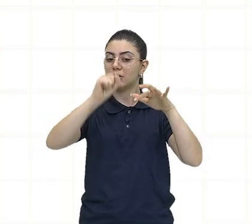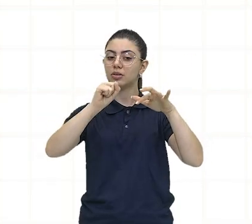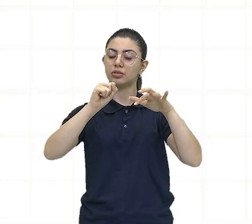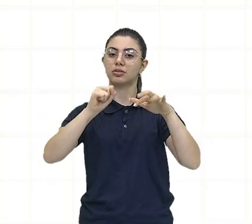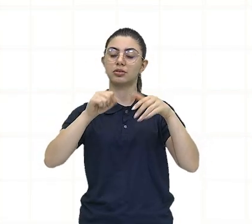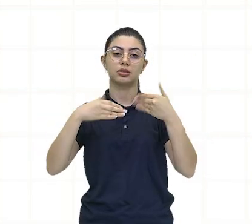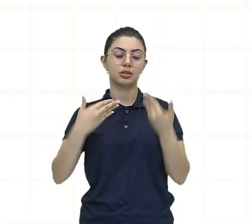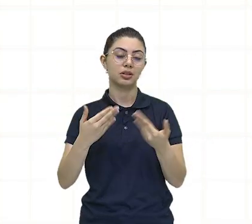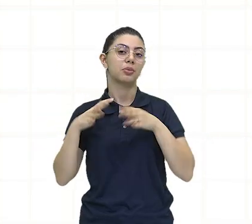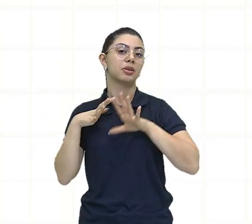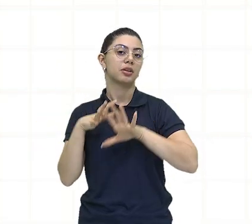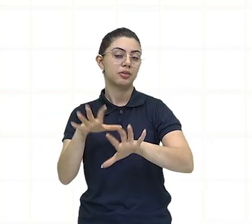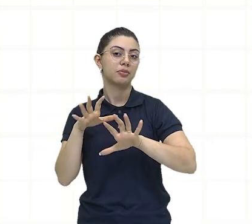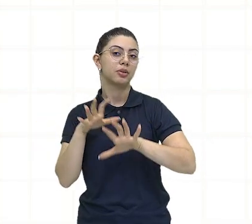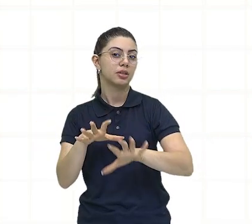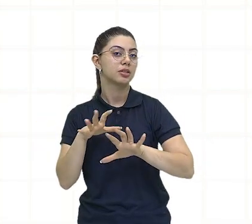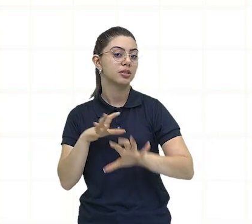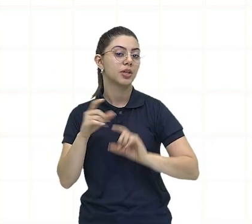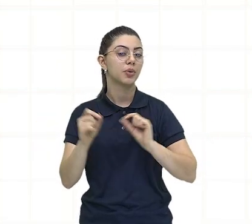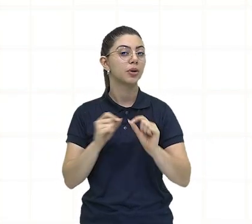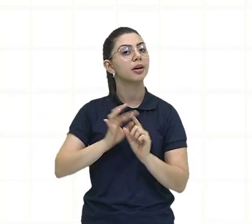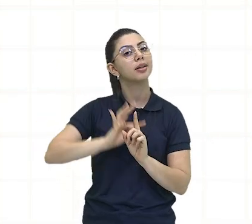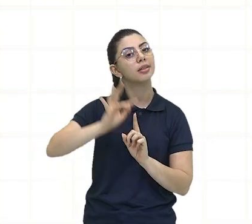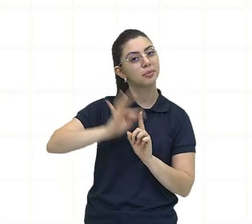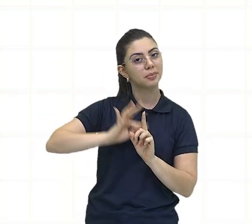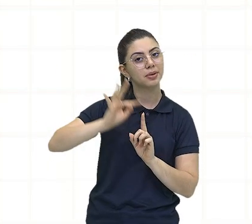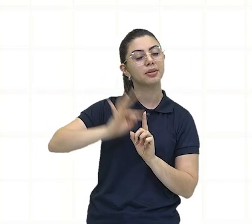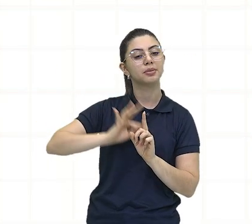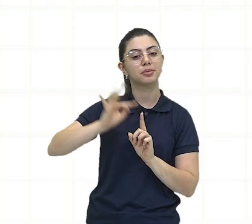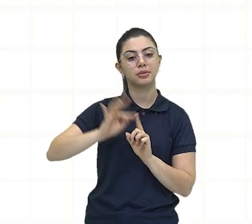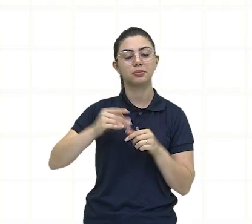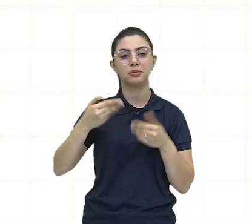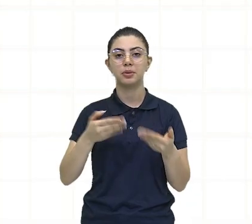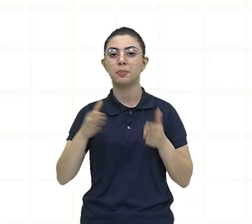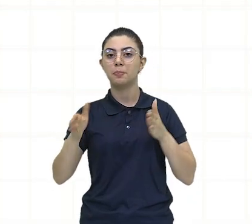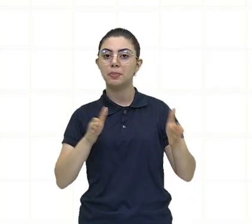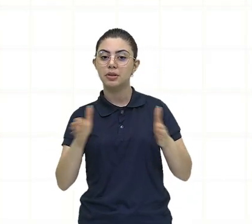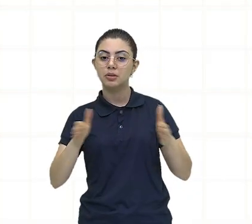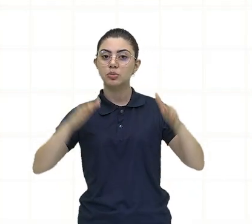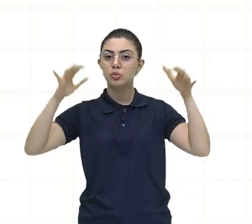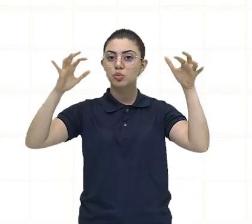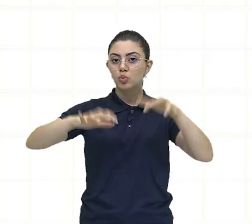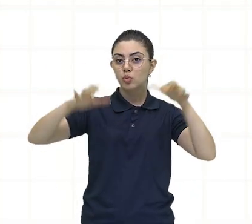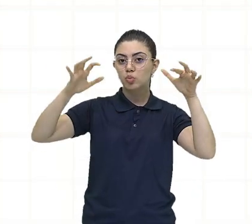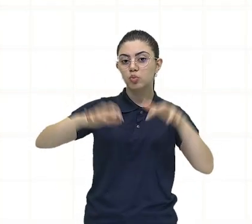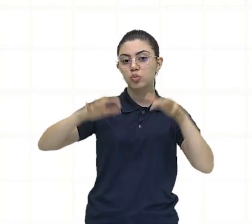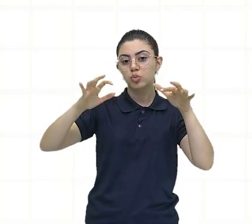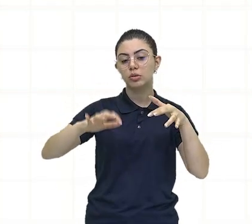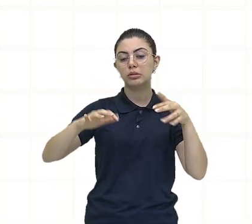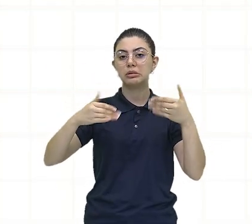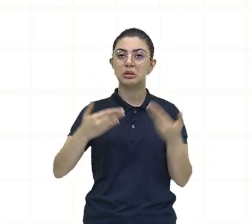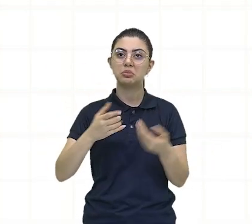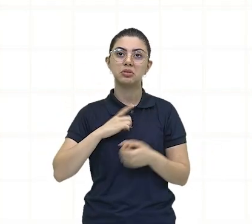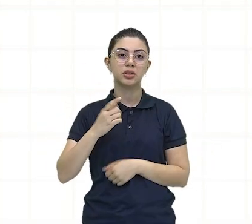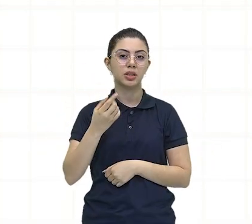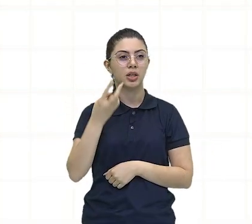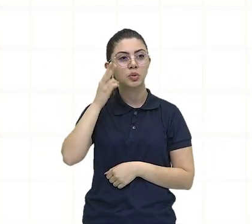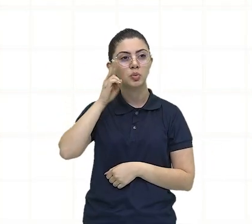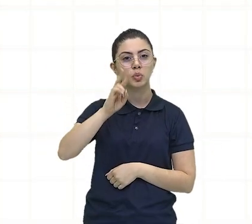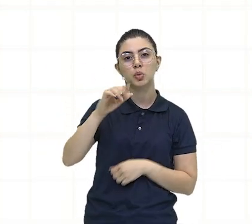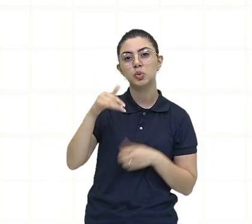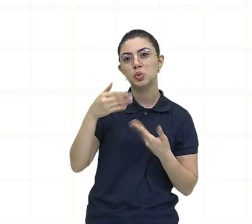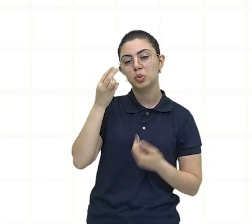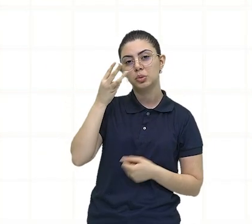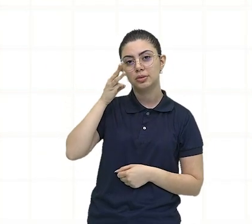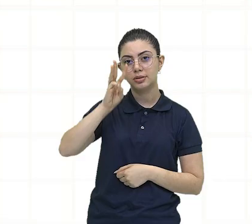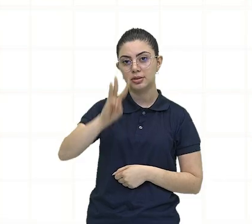o que afeta, né, diretamente a temperatura. Em períodos de chuva, continua por 2 ou 3 dias,